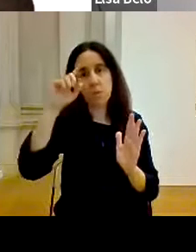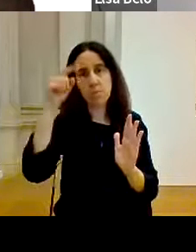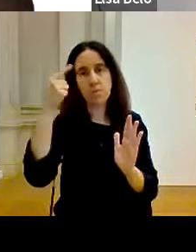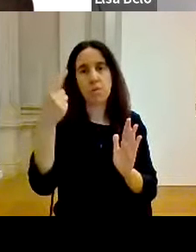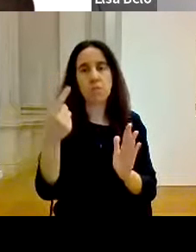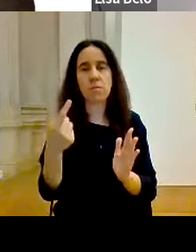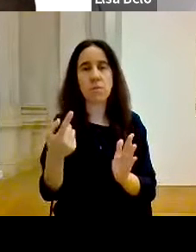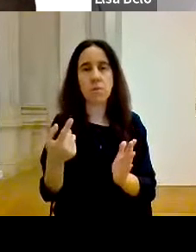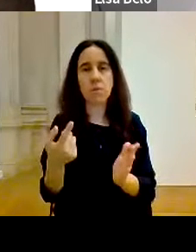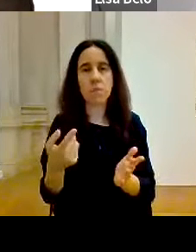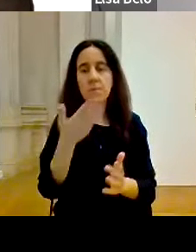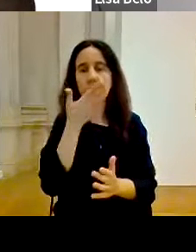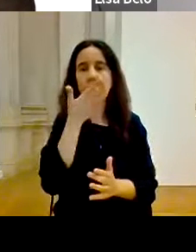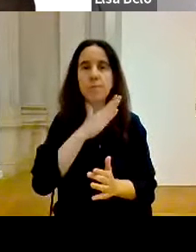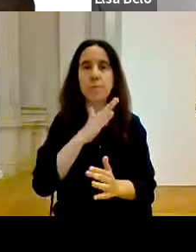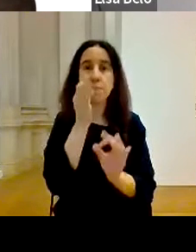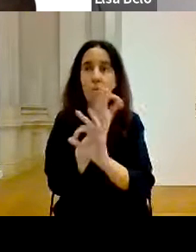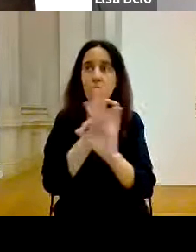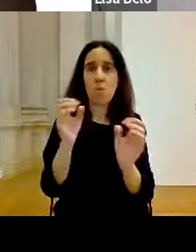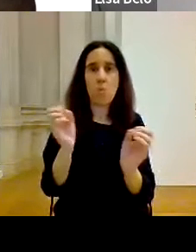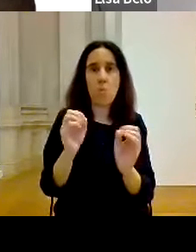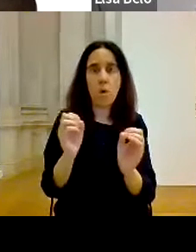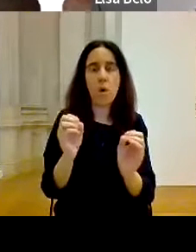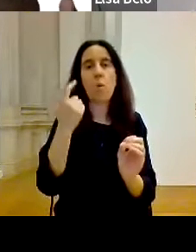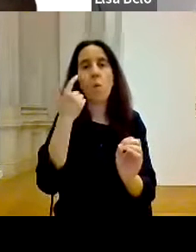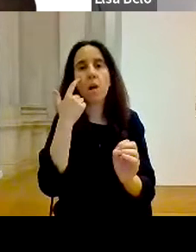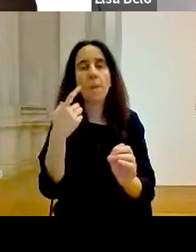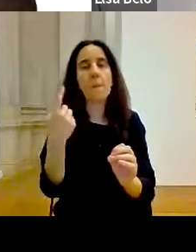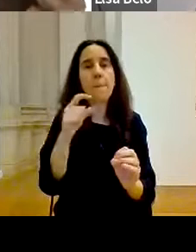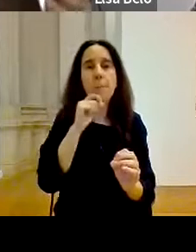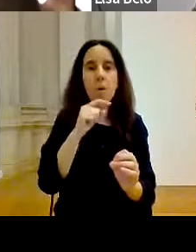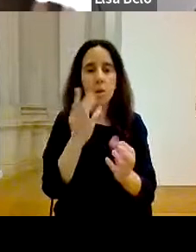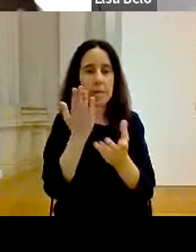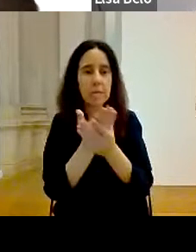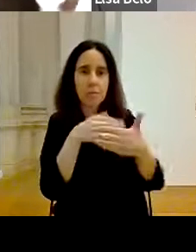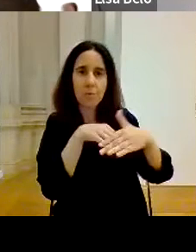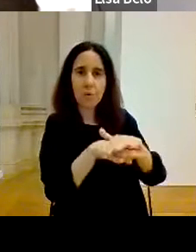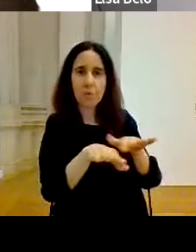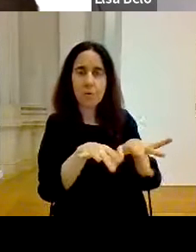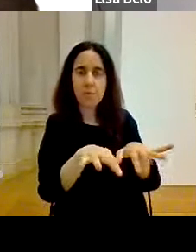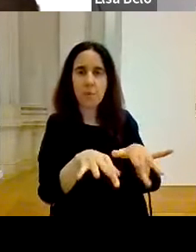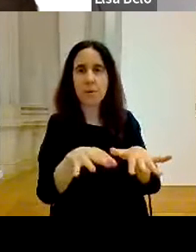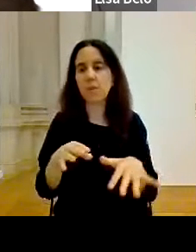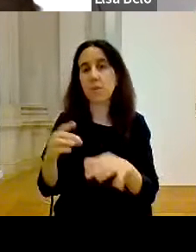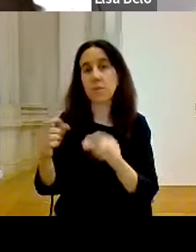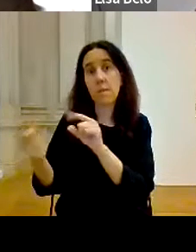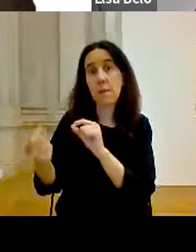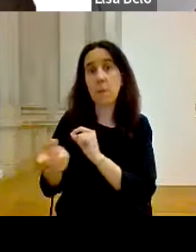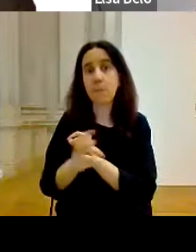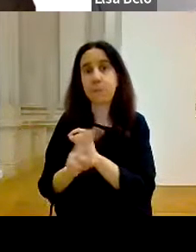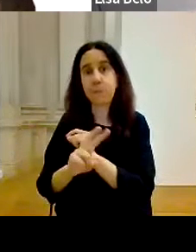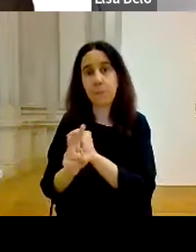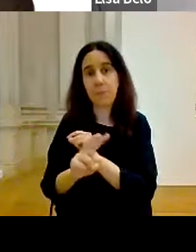portanto, na ausência de melhor, porventura, uma pasta de arquivo no computador, o e-mail, são alternativas que